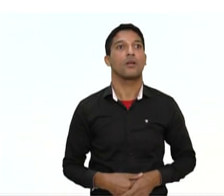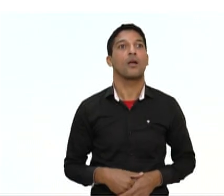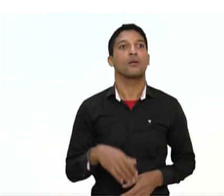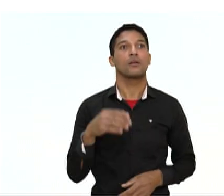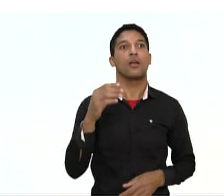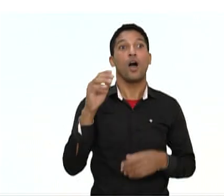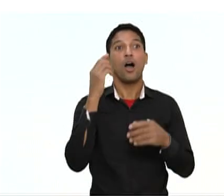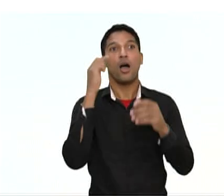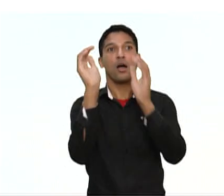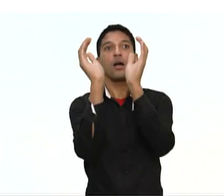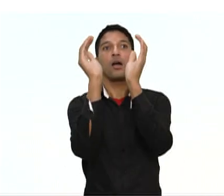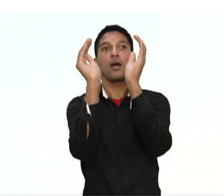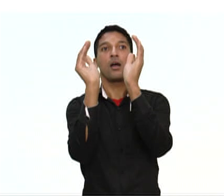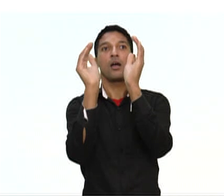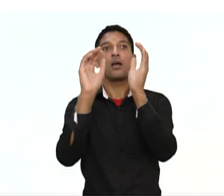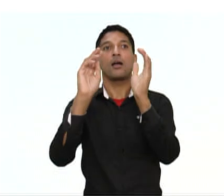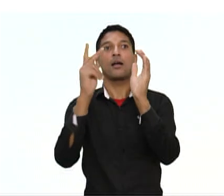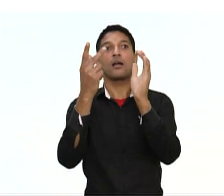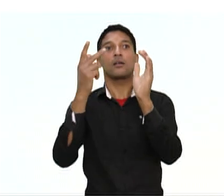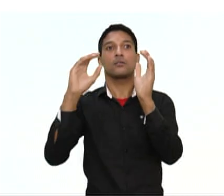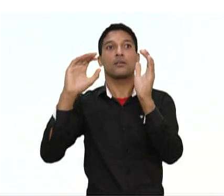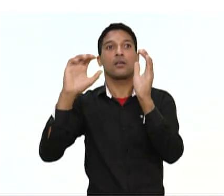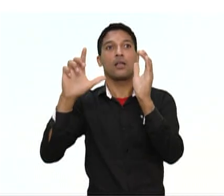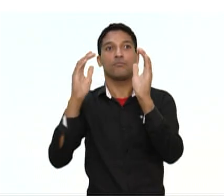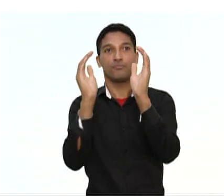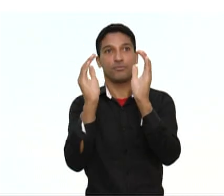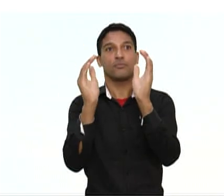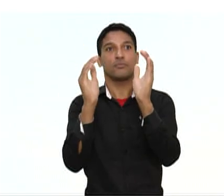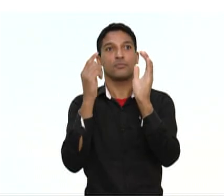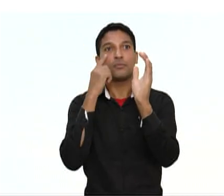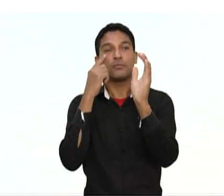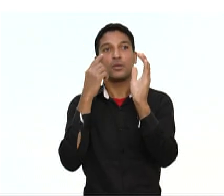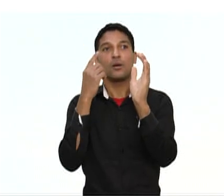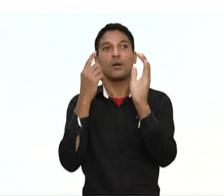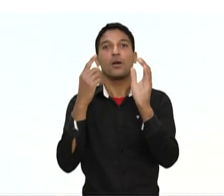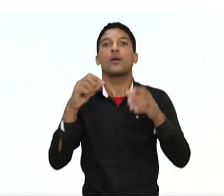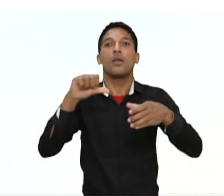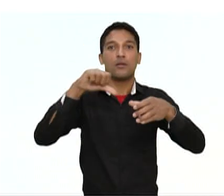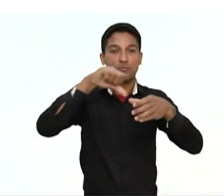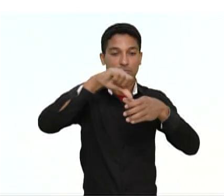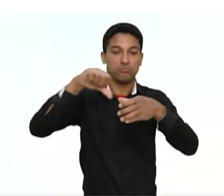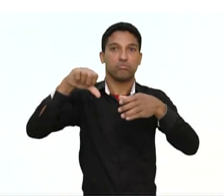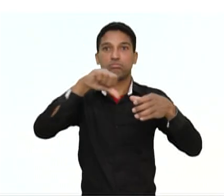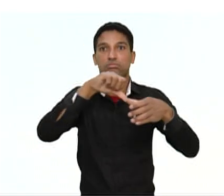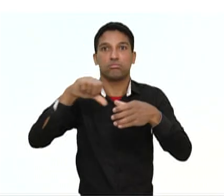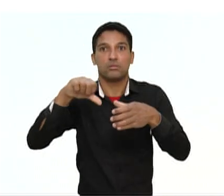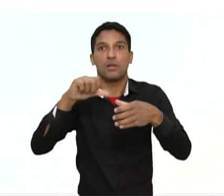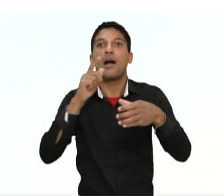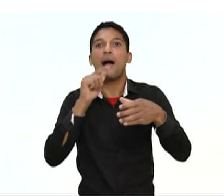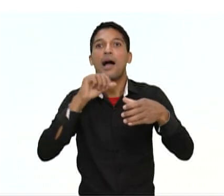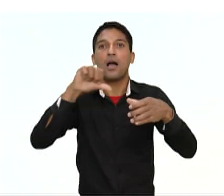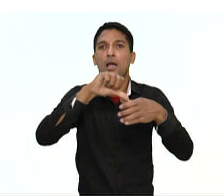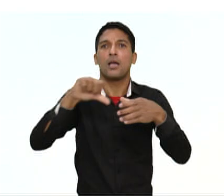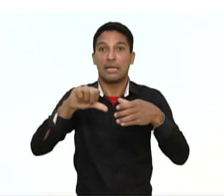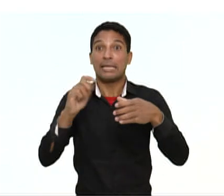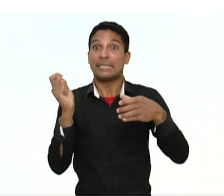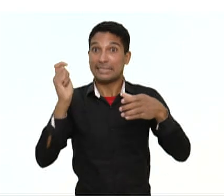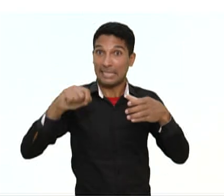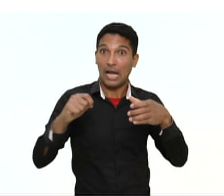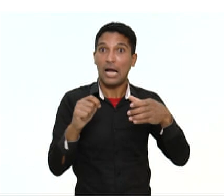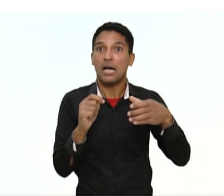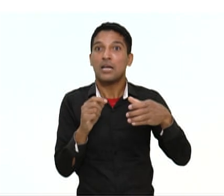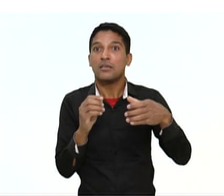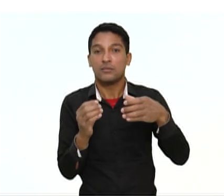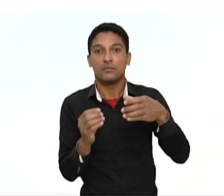corrente elétrica, mas quando dissolvemos, né, o ácido na água, eles formam uma solução que conduz muito bem a eletricidade. E o